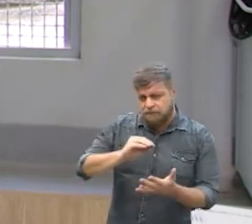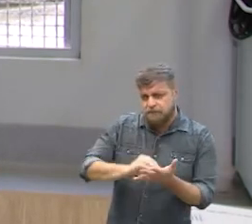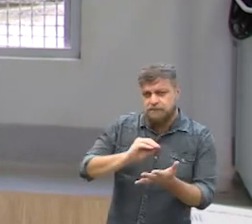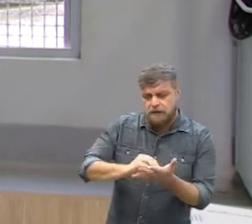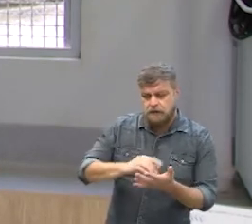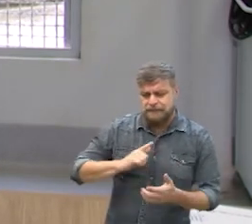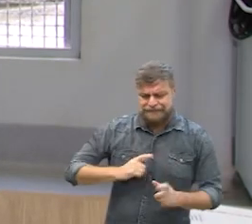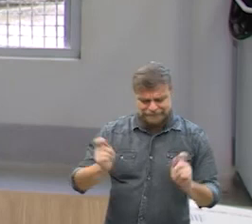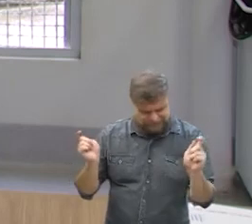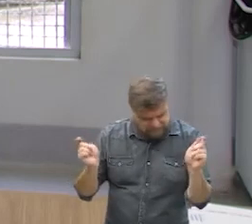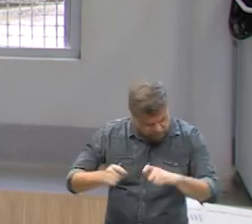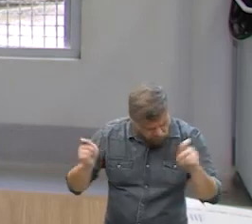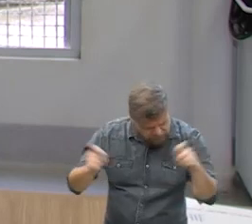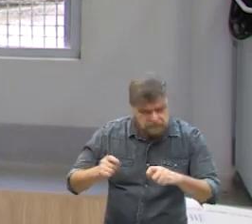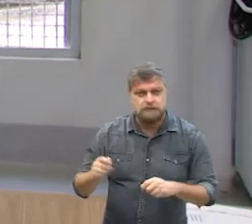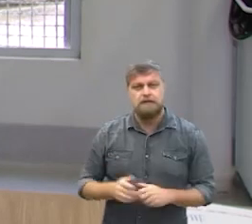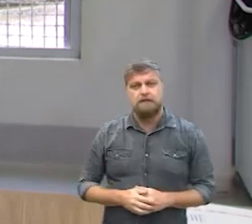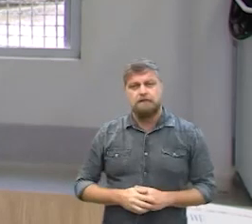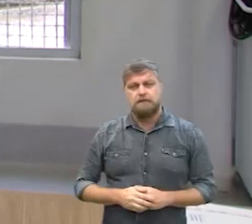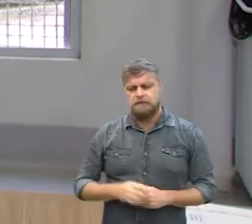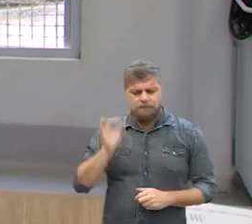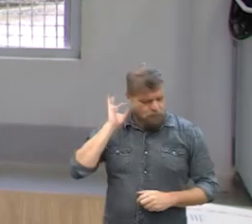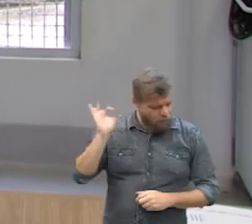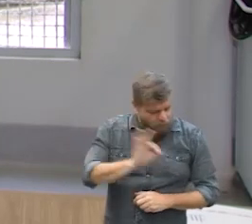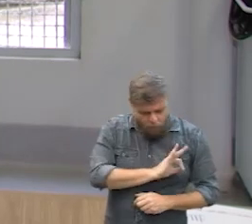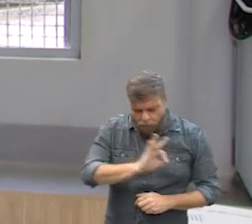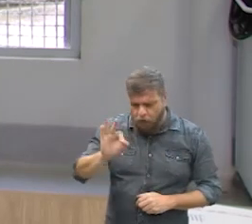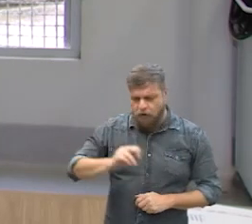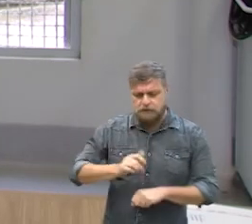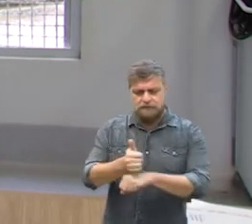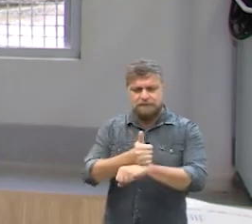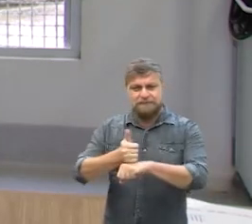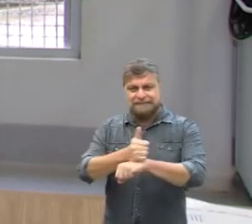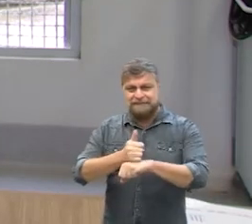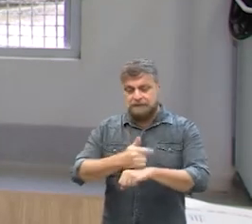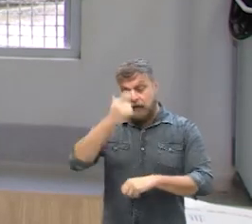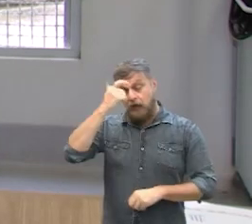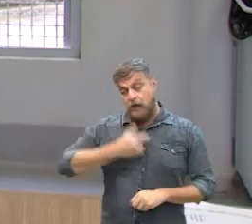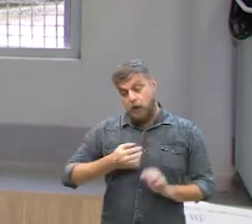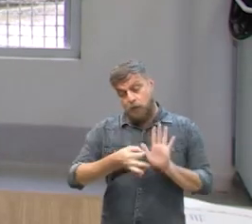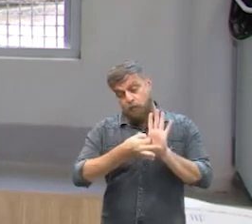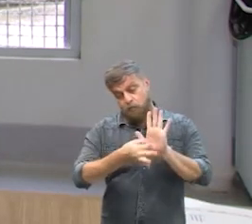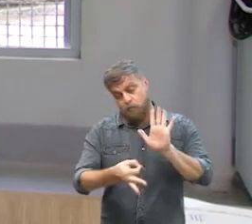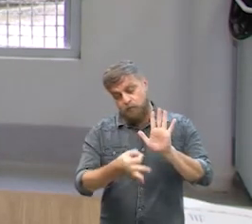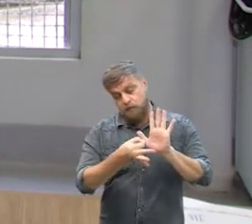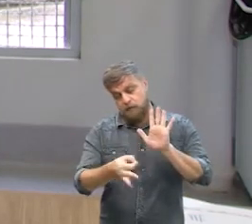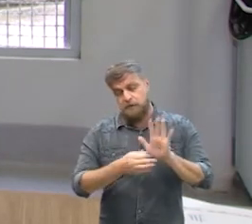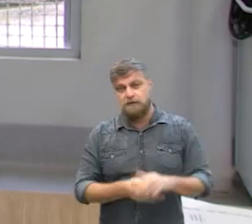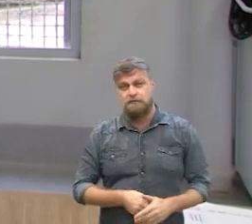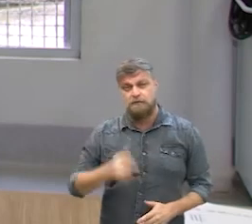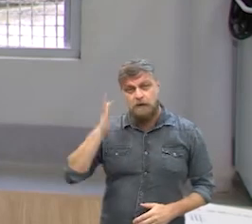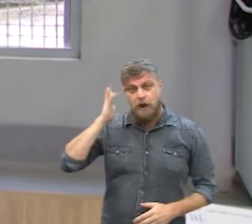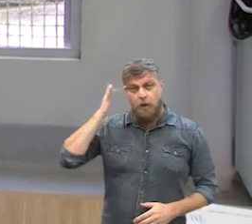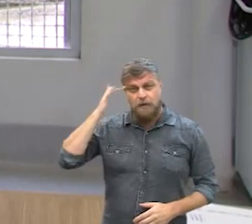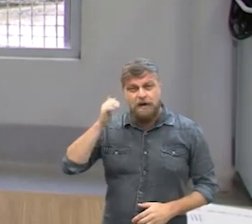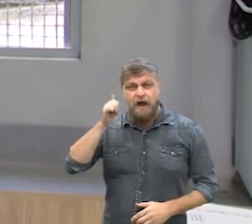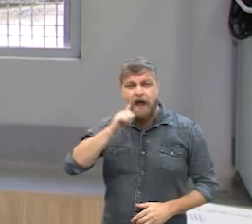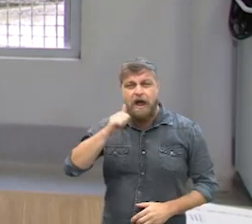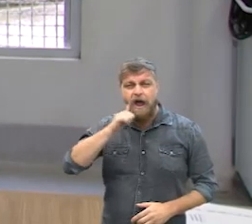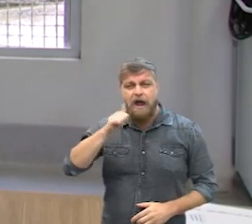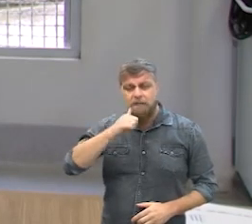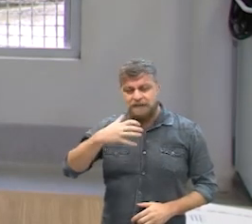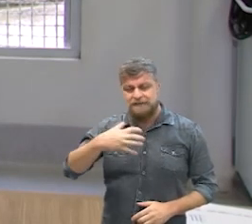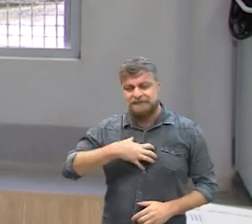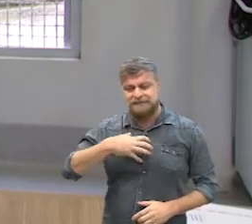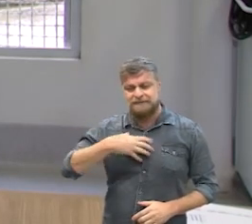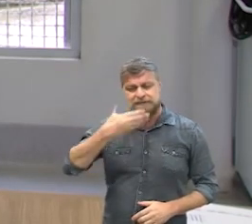temos potenciais, temos ótimas pessoas, mas eu ainda acho que a mulher se sente